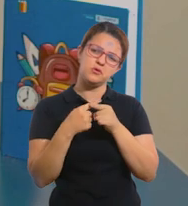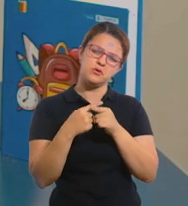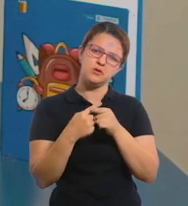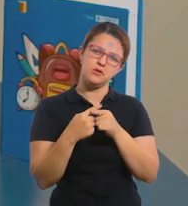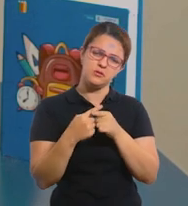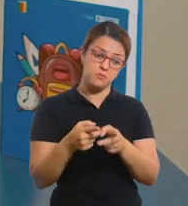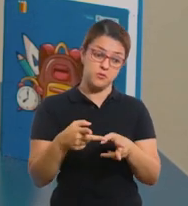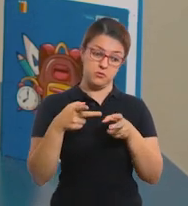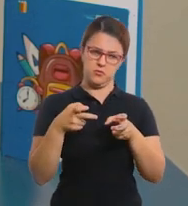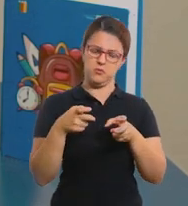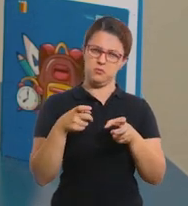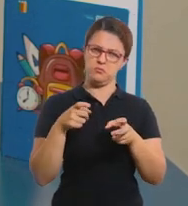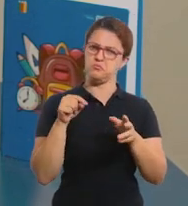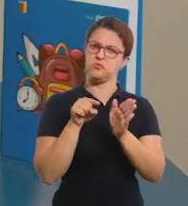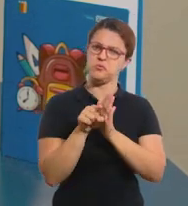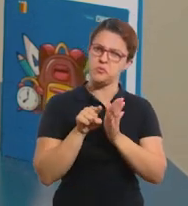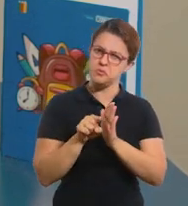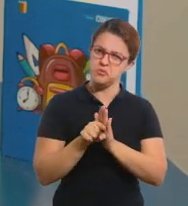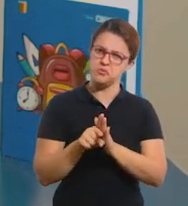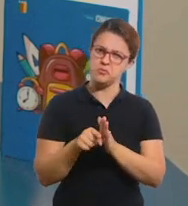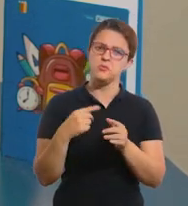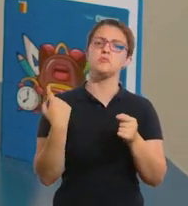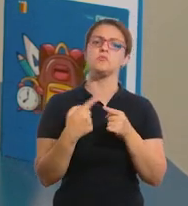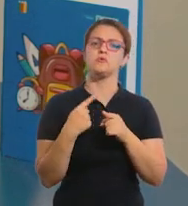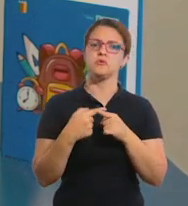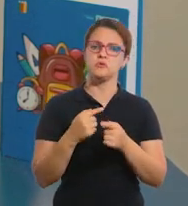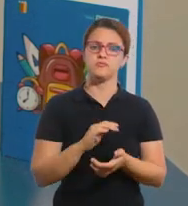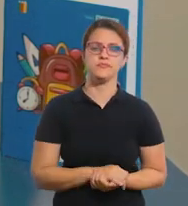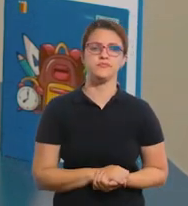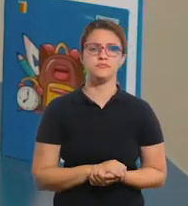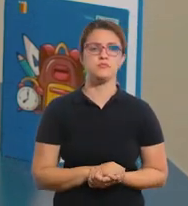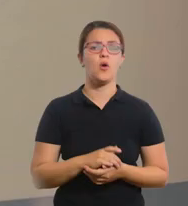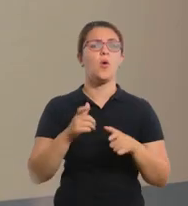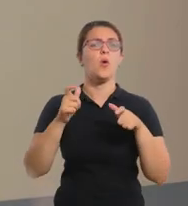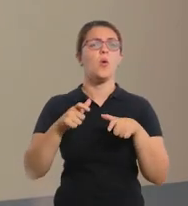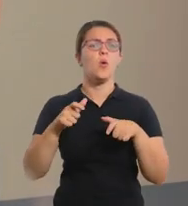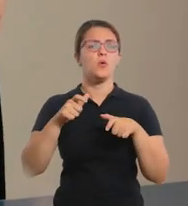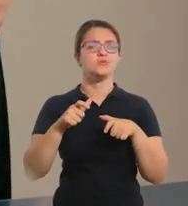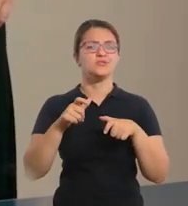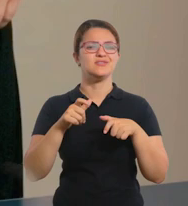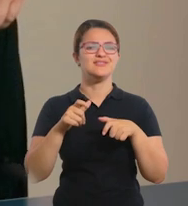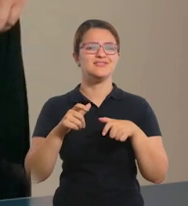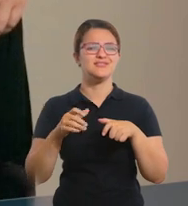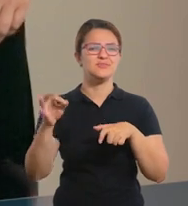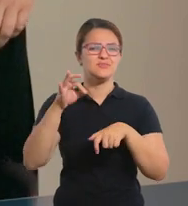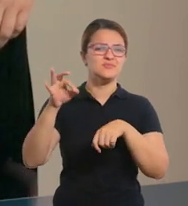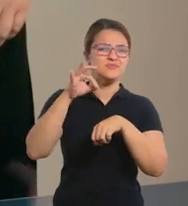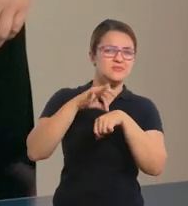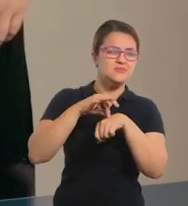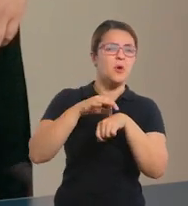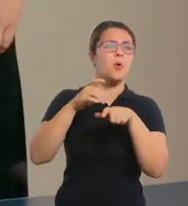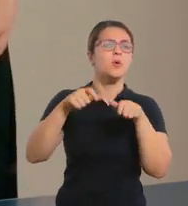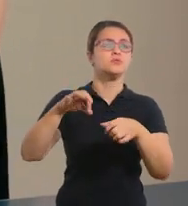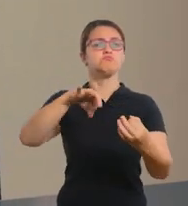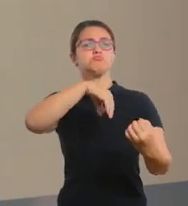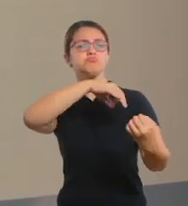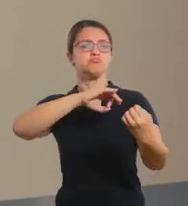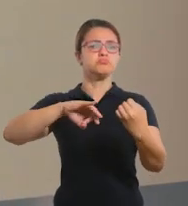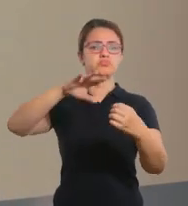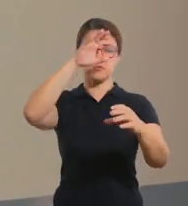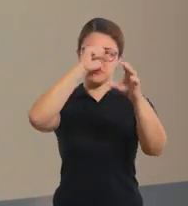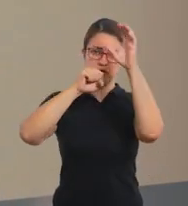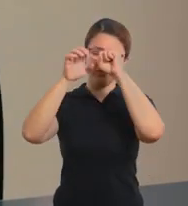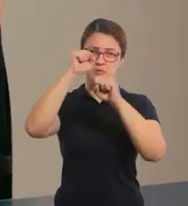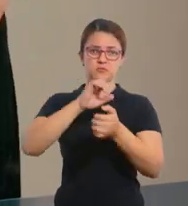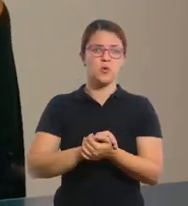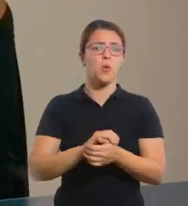poema vocês repararam que ele faz várias perguntas por que que ele faz hoje o pernilongo aprendeu a tocar violino